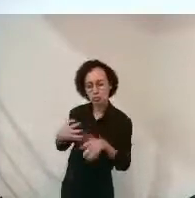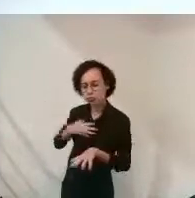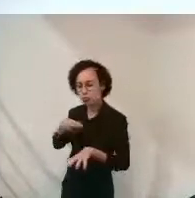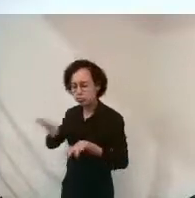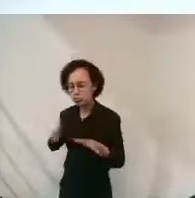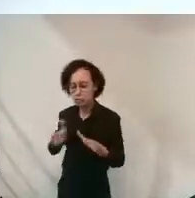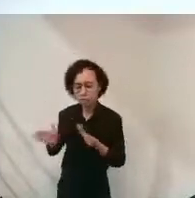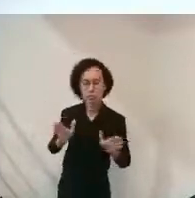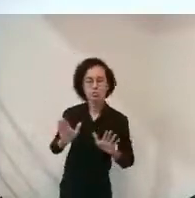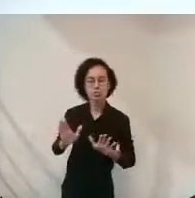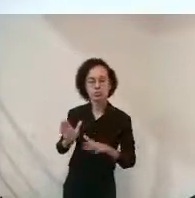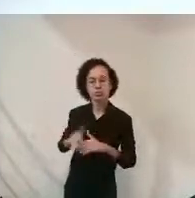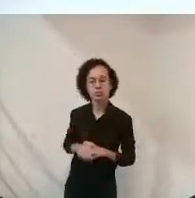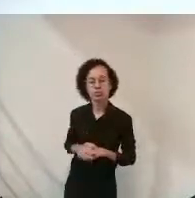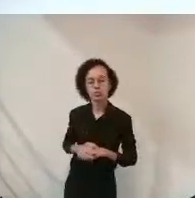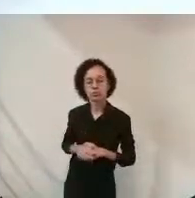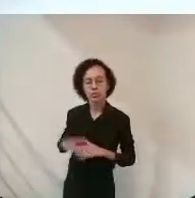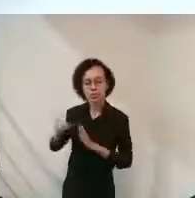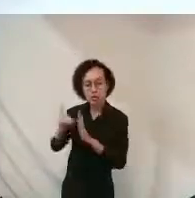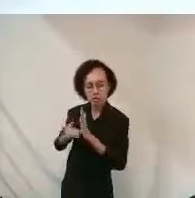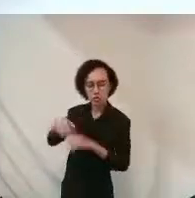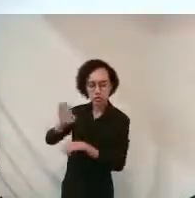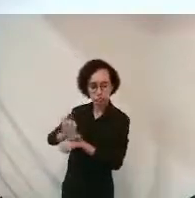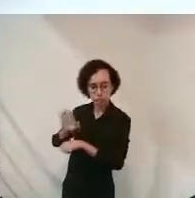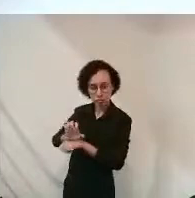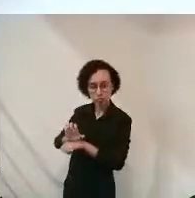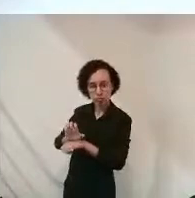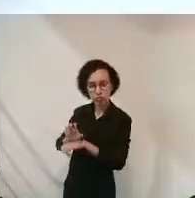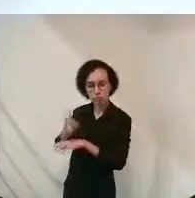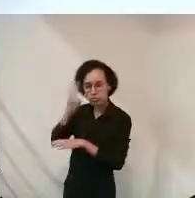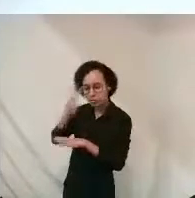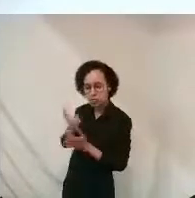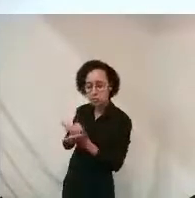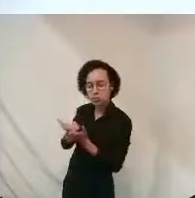de se trazer a minuta do decreto estadual é uma ideia